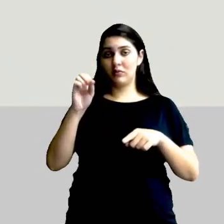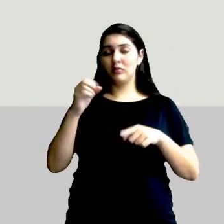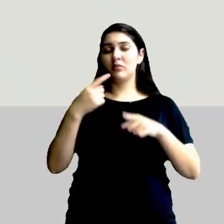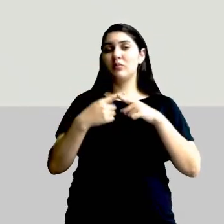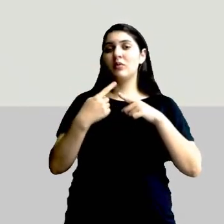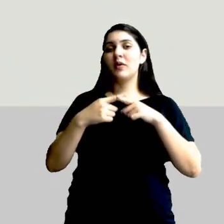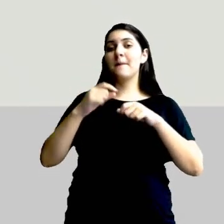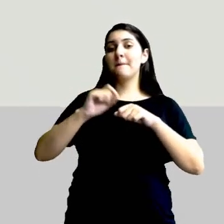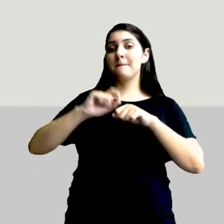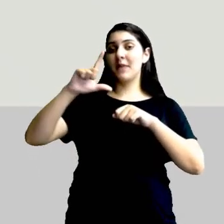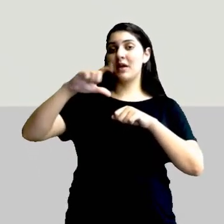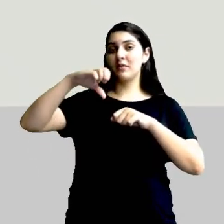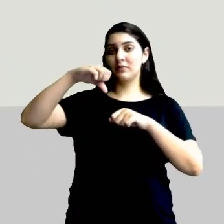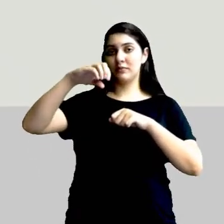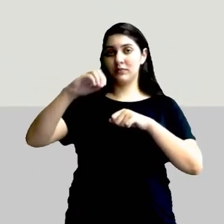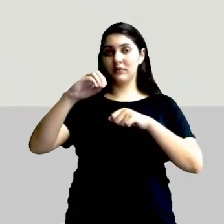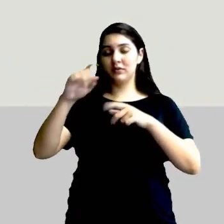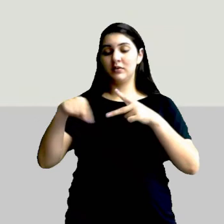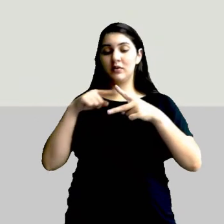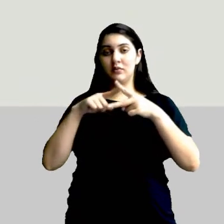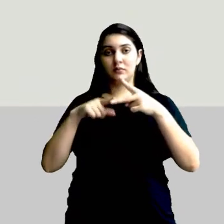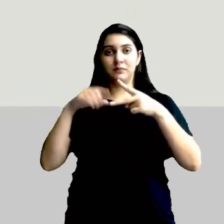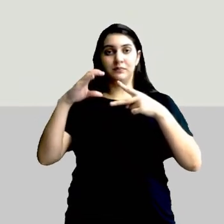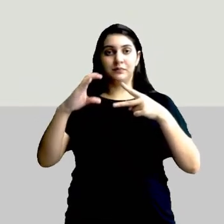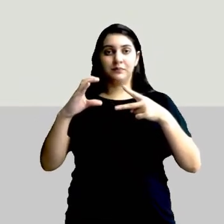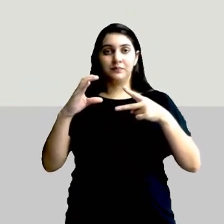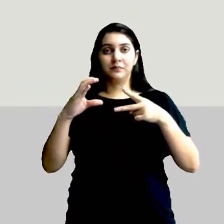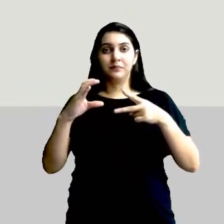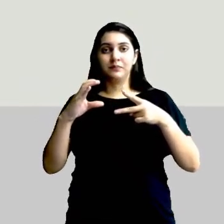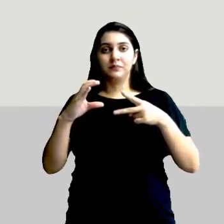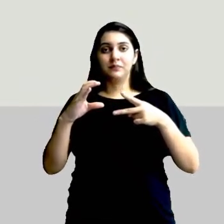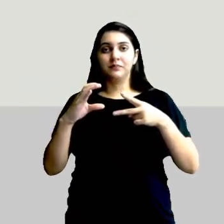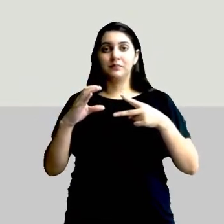ele é maior que 90 graus. E o ângulo C?